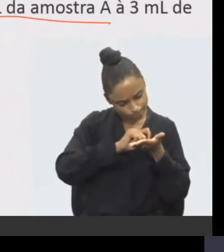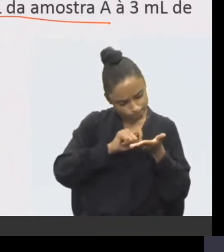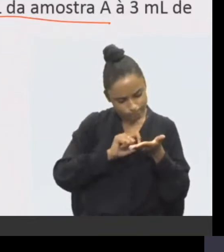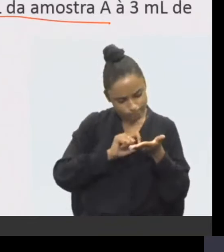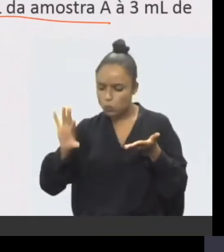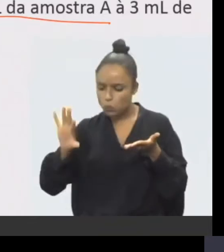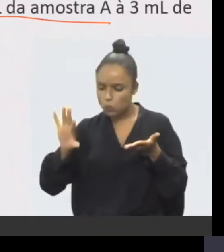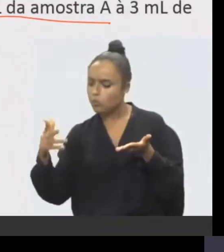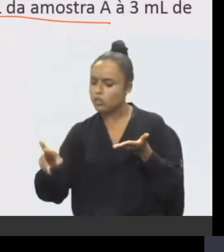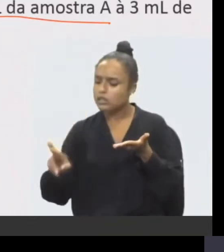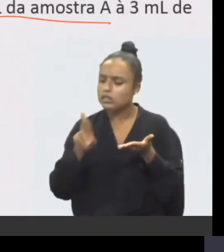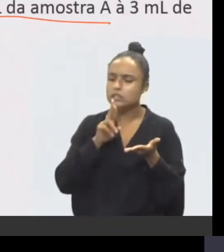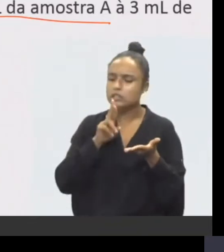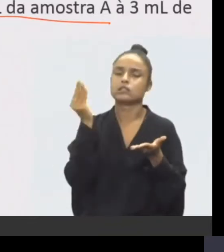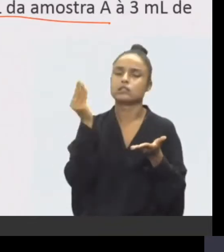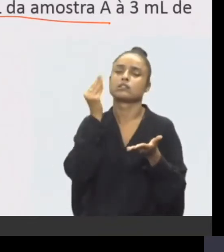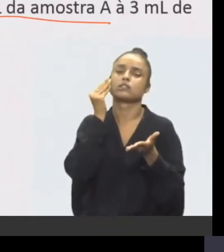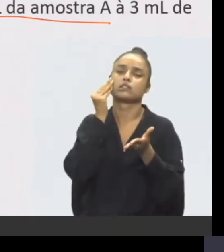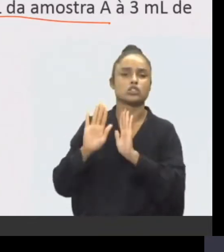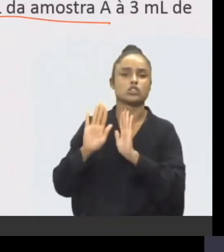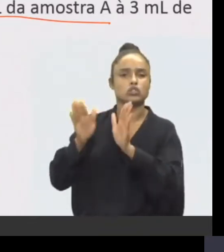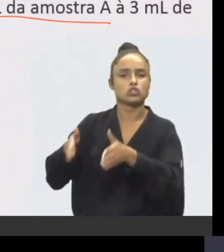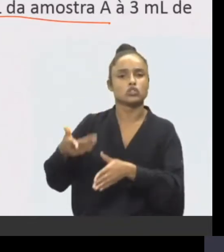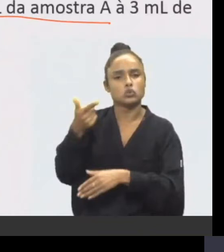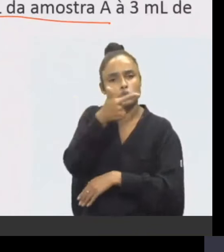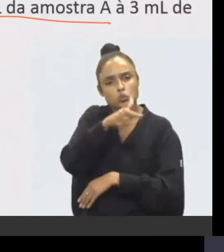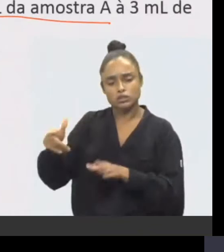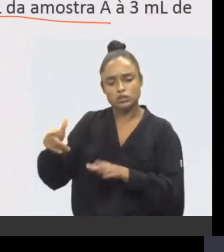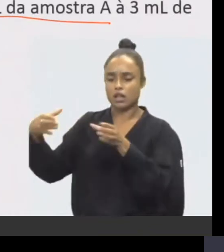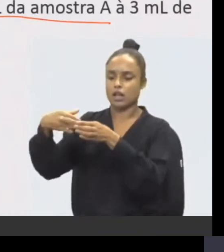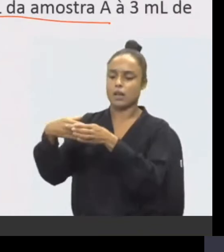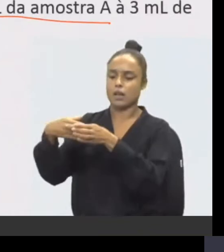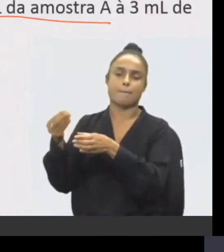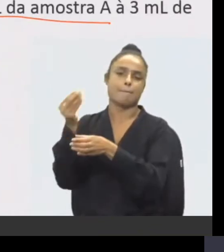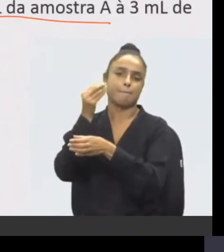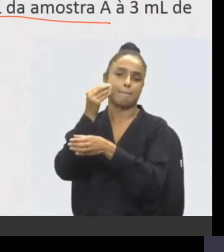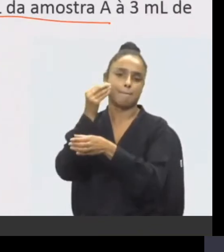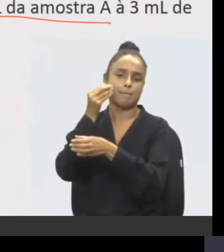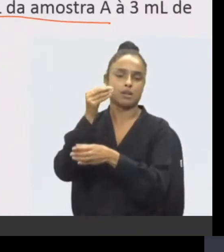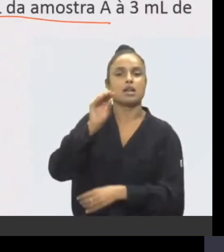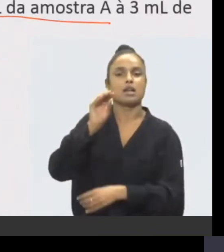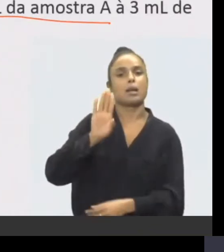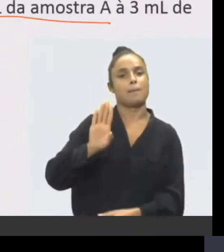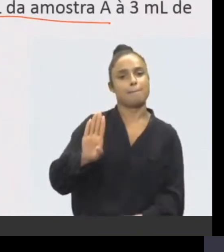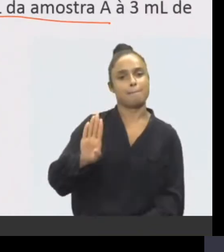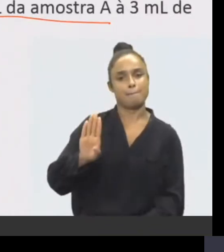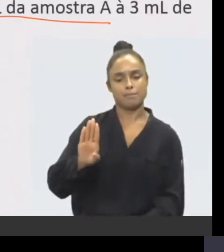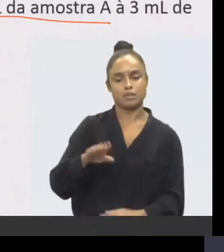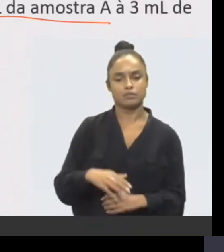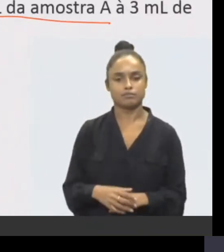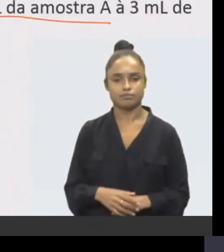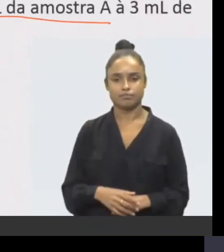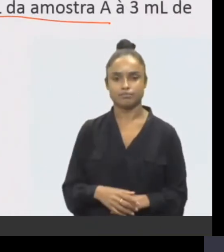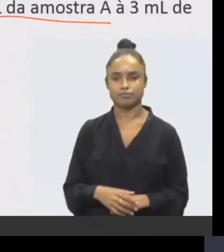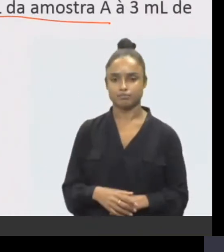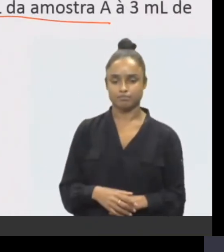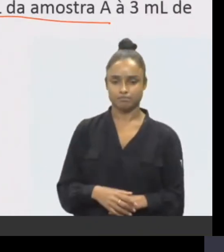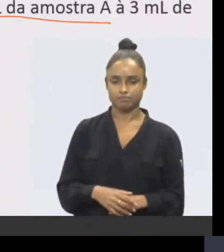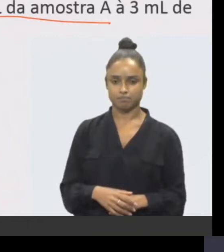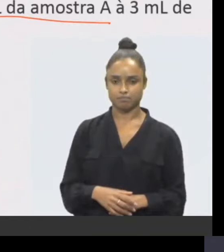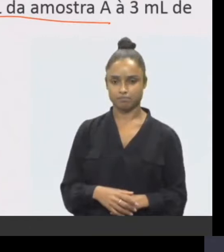esse teste, nós vamos repetir esse procedimento com a segunda amostra que corresponde à